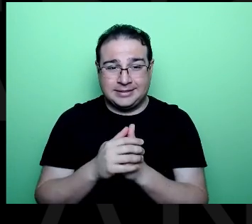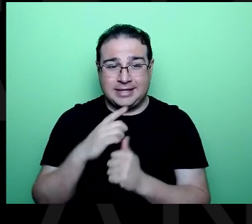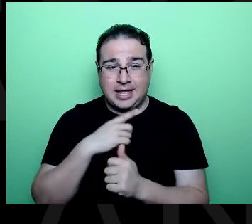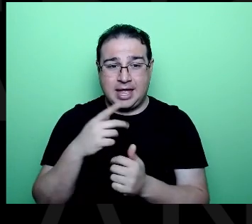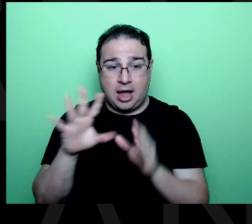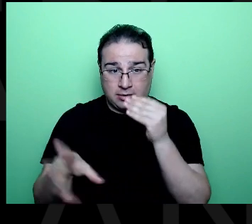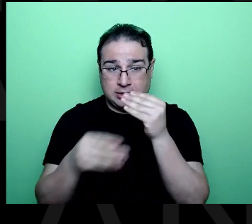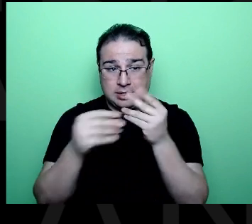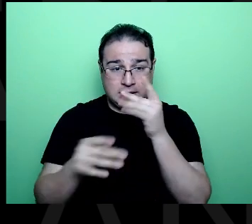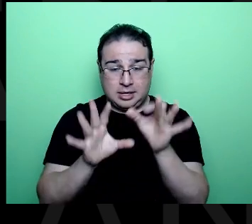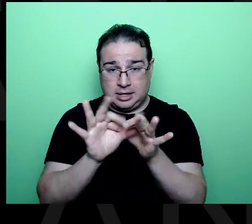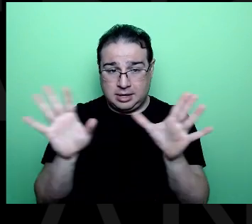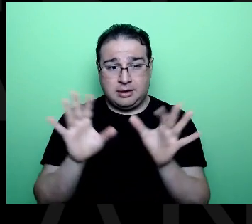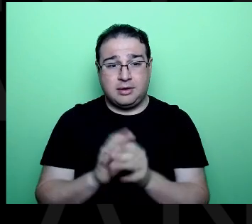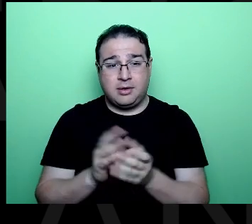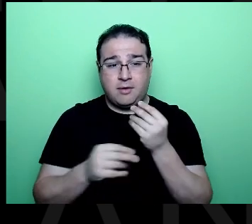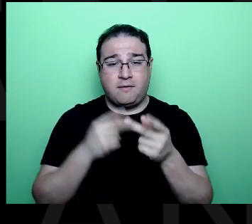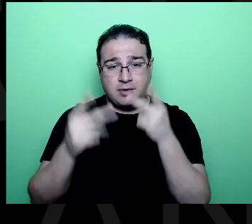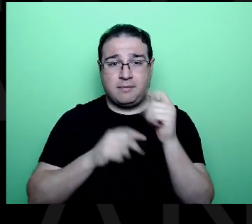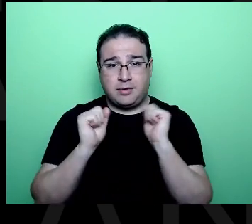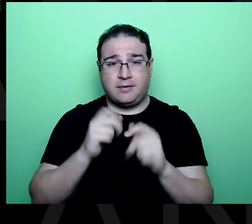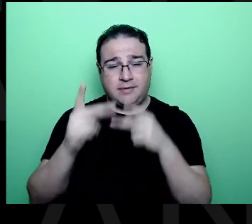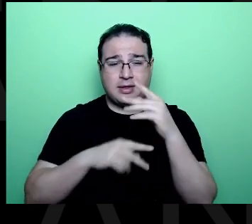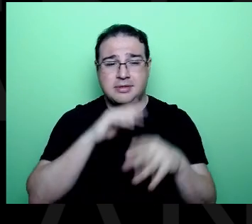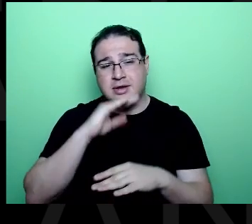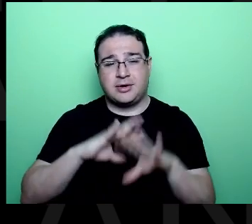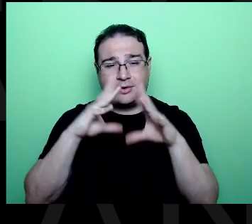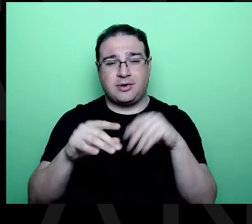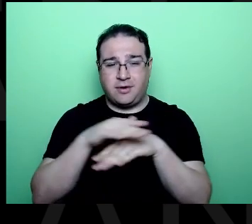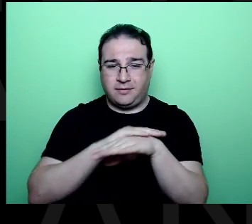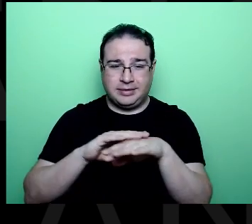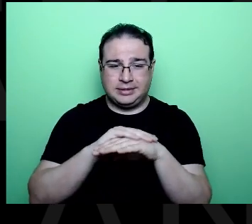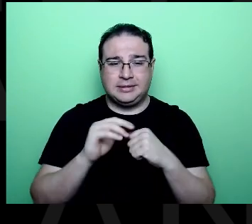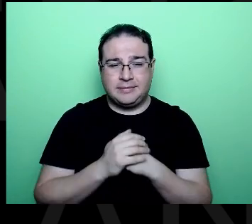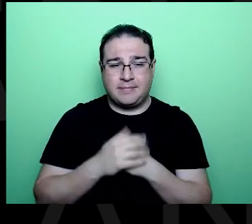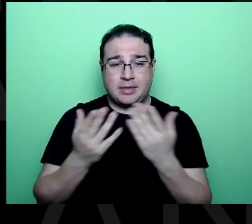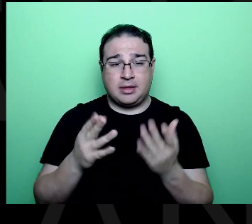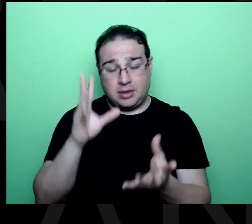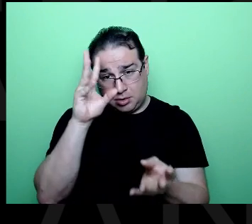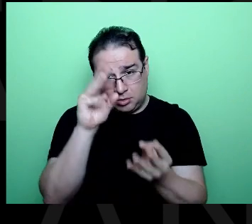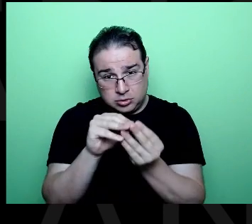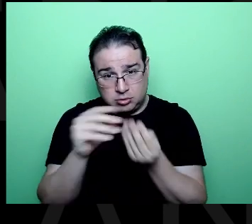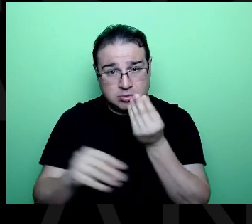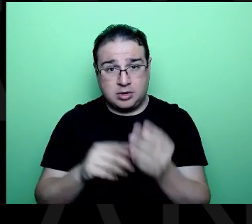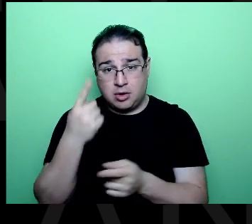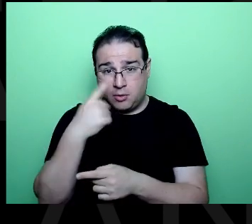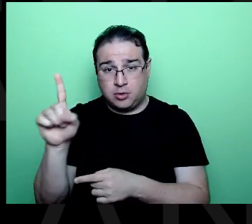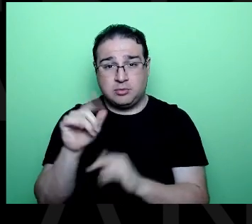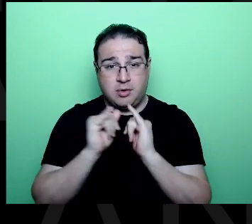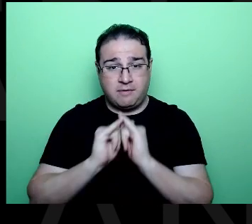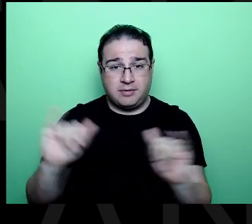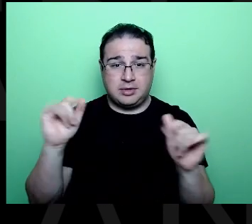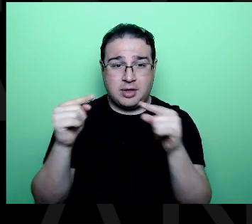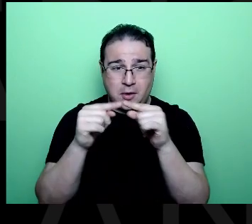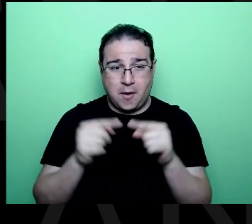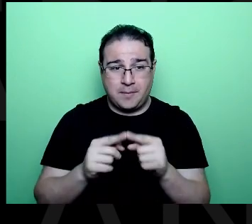algo a acrescentar? É lógico, como eu falei, poderia ficar a tarde toda aqui, né? Mas não sei se vocês querem dar um último recado, falar